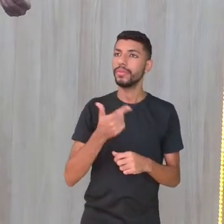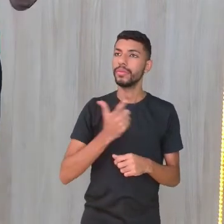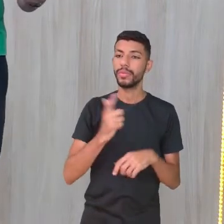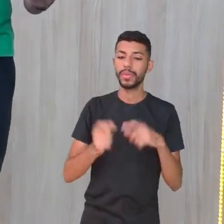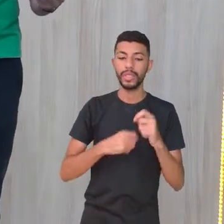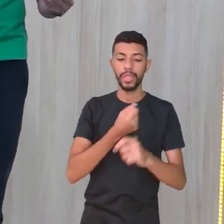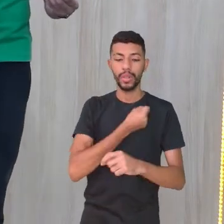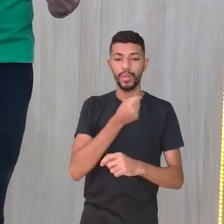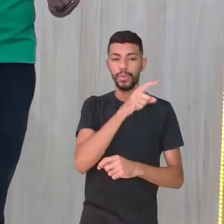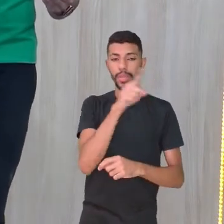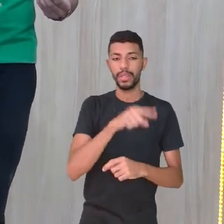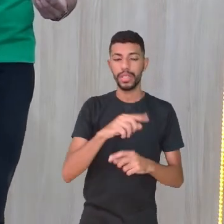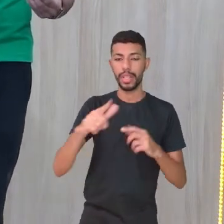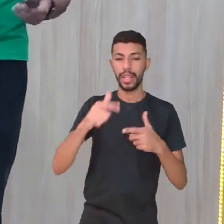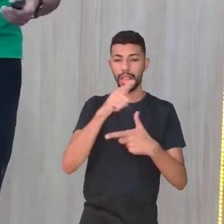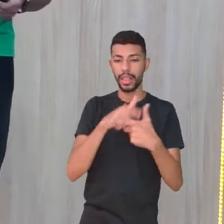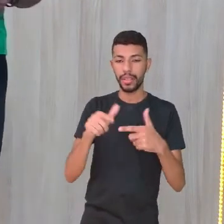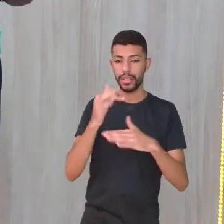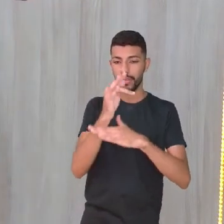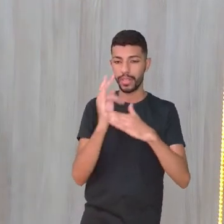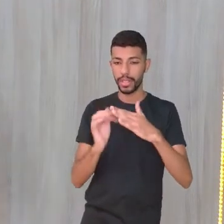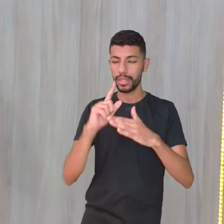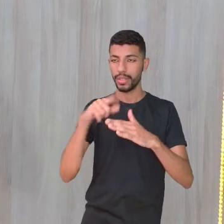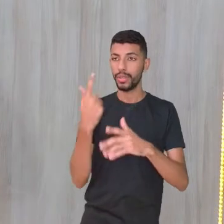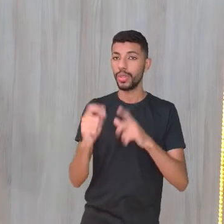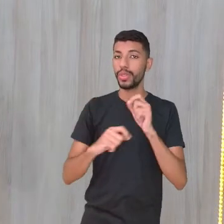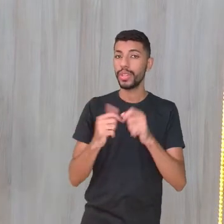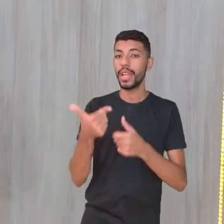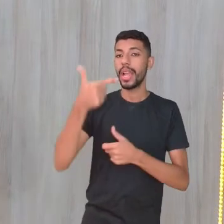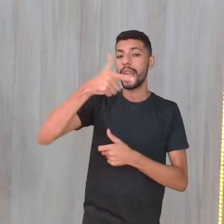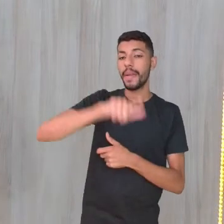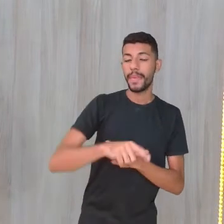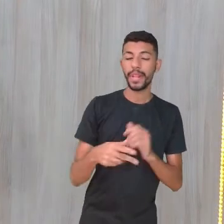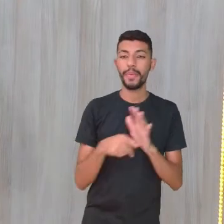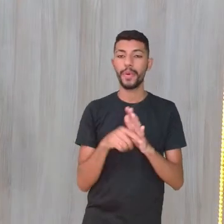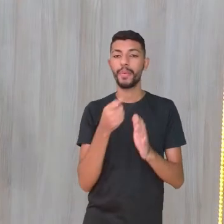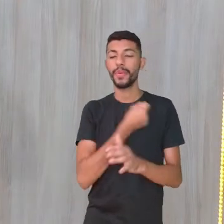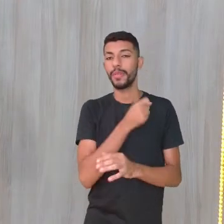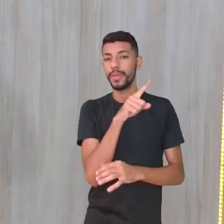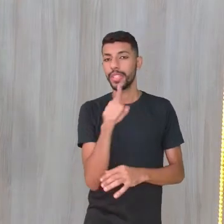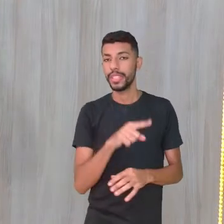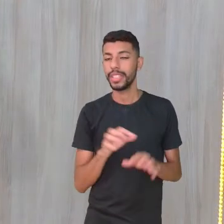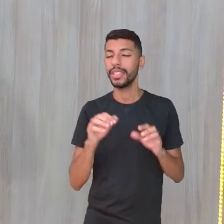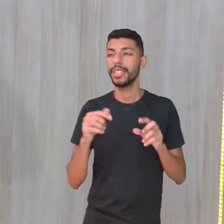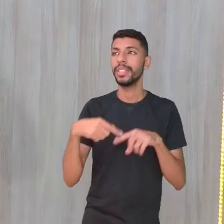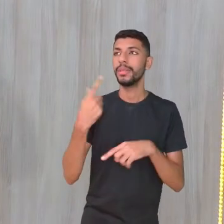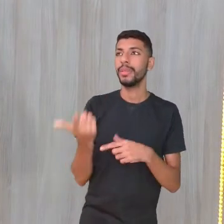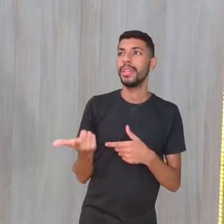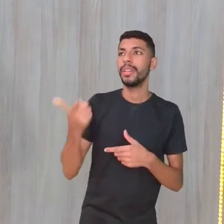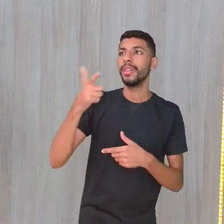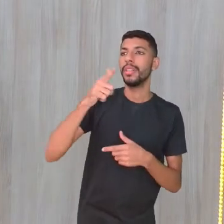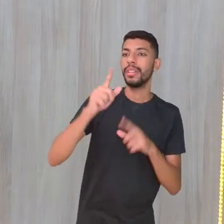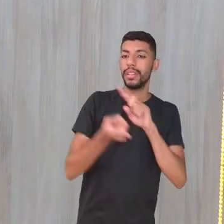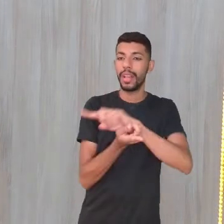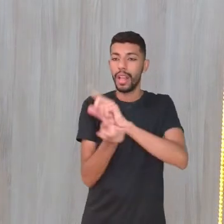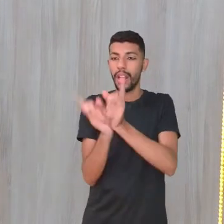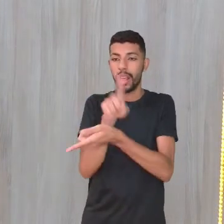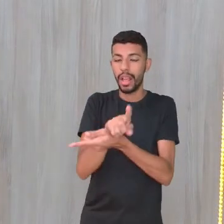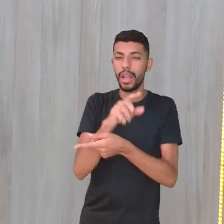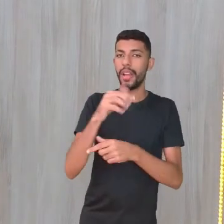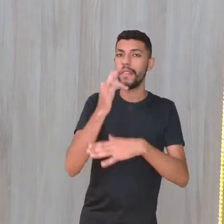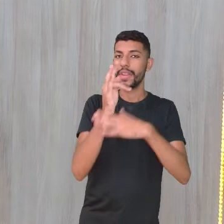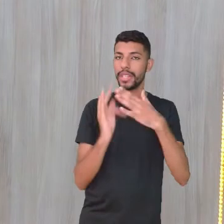inteiro dividido por uma fração, a gente repetiu o número inteiro e inverteu a fração. No segundo